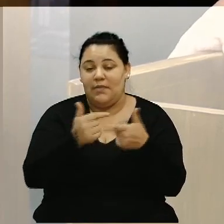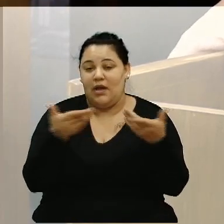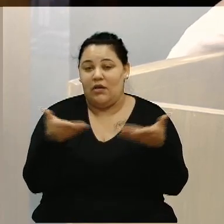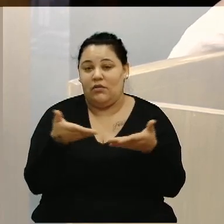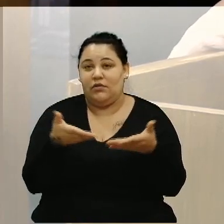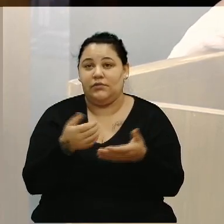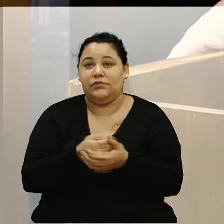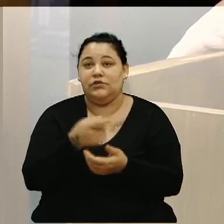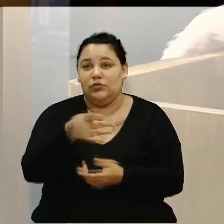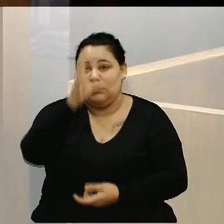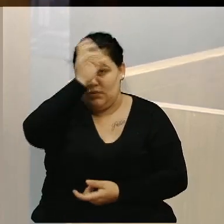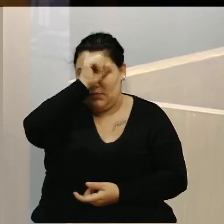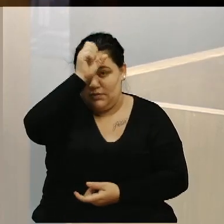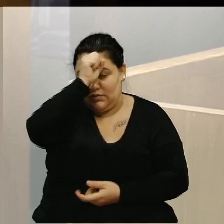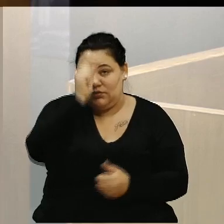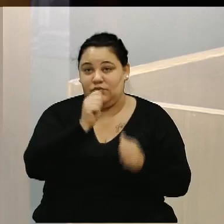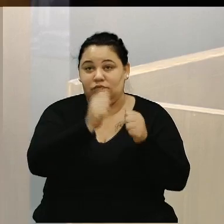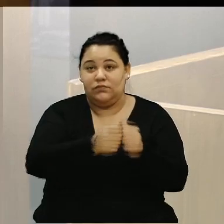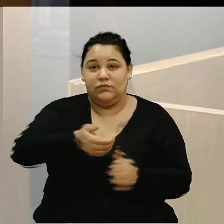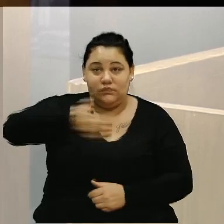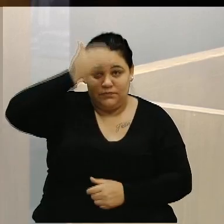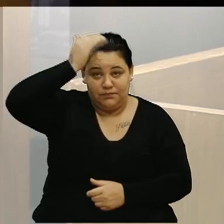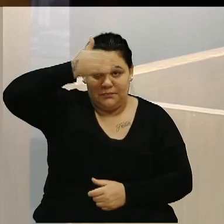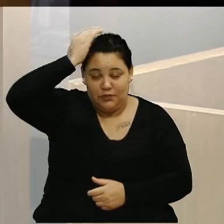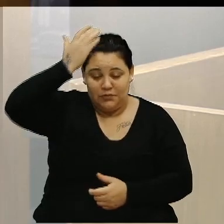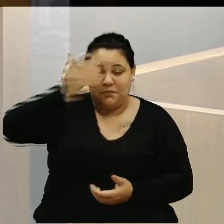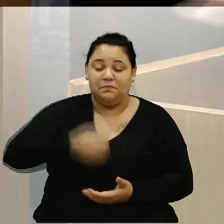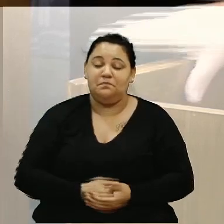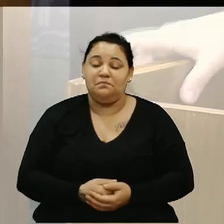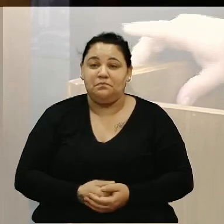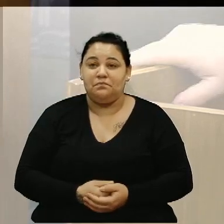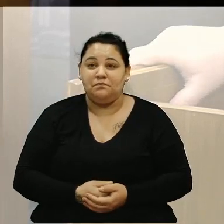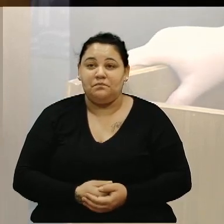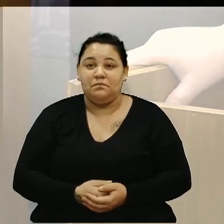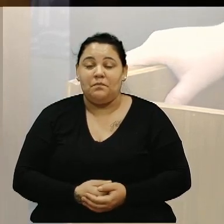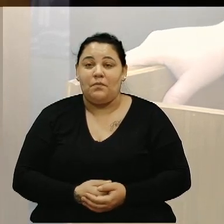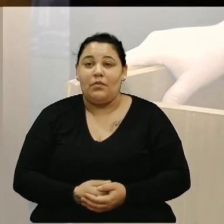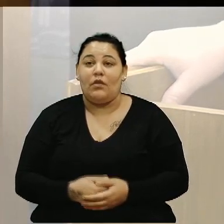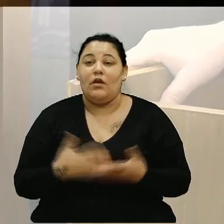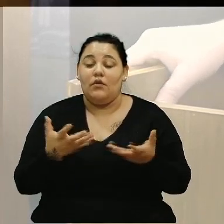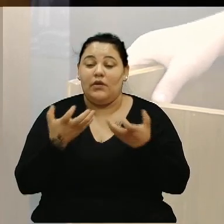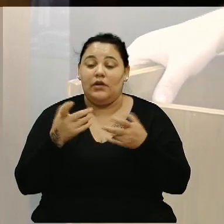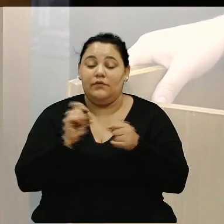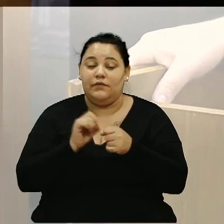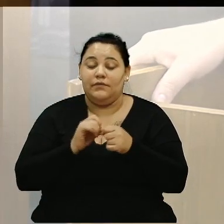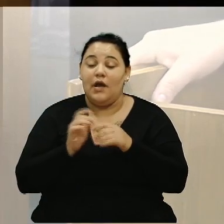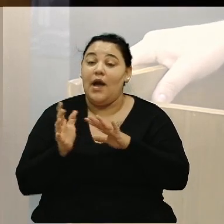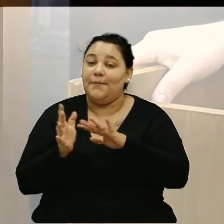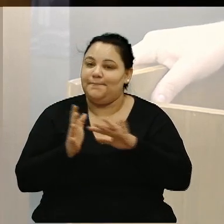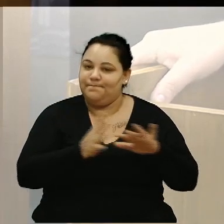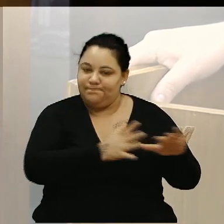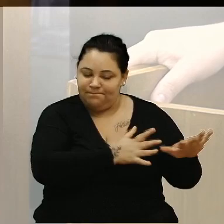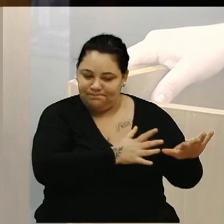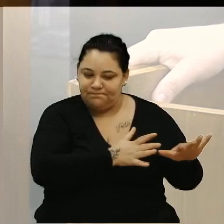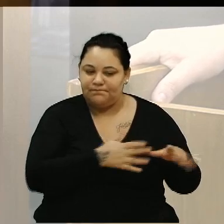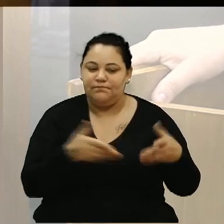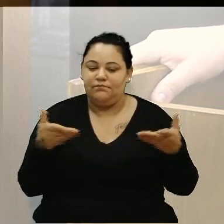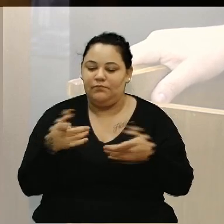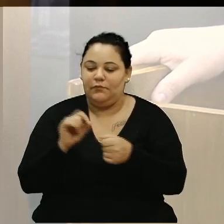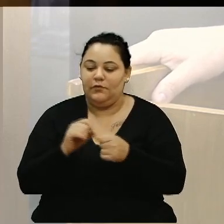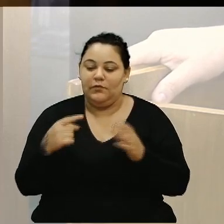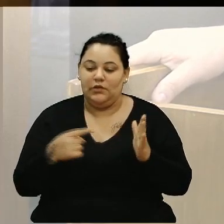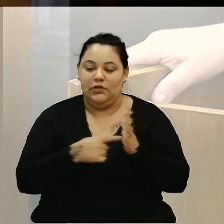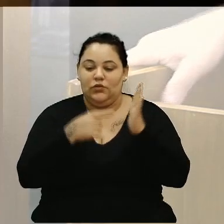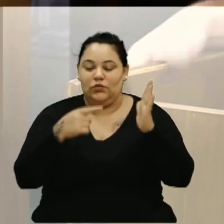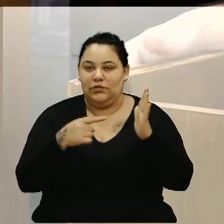o senhor aprendeu lá com o prefeito Alceu Barbosa Velho. Mas eu quero fazer uma denúncia aqui da tribuna e peço à